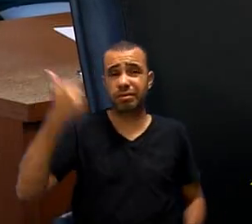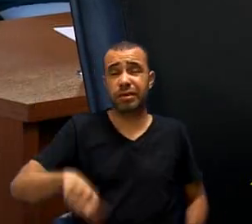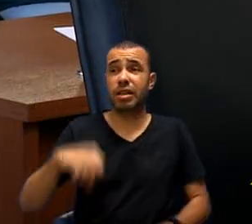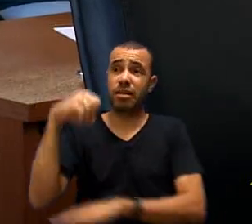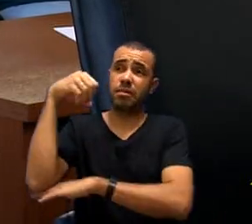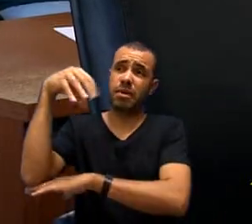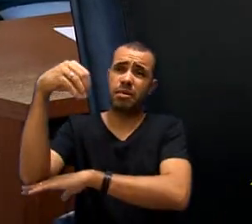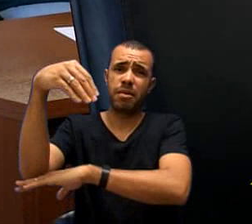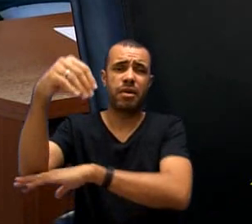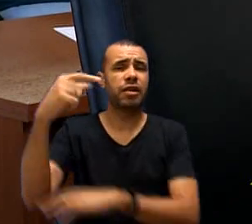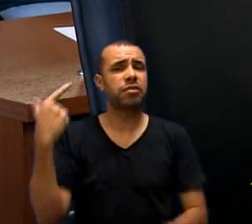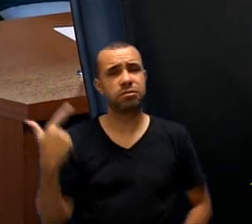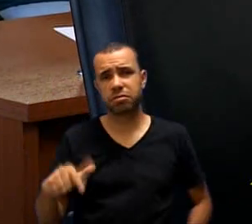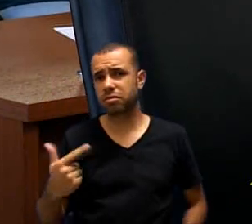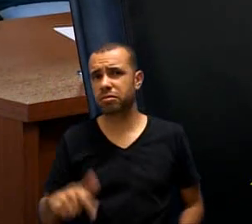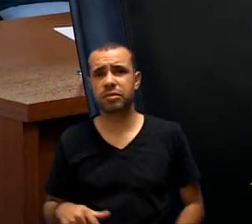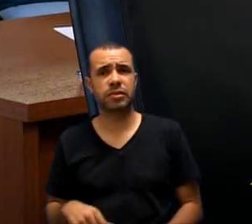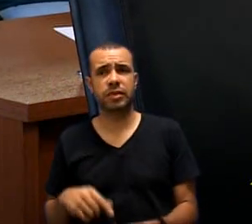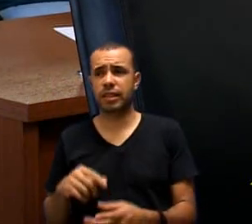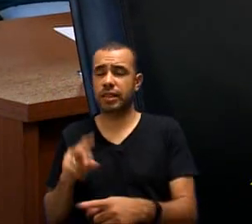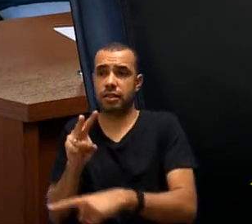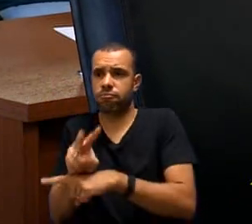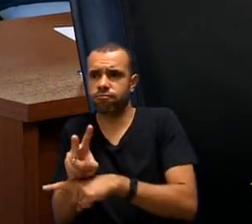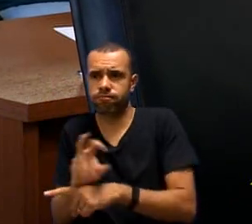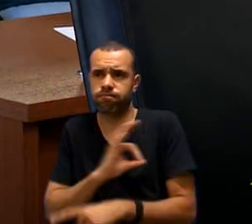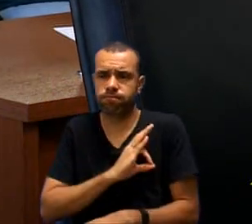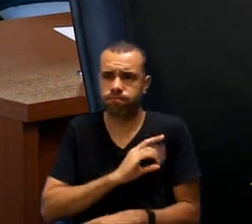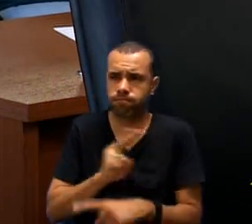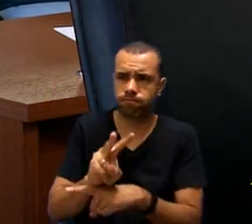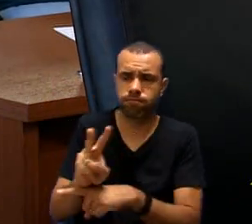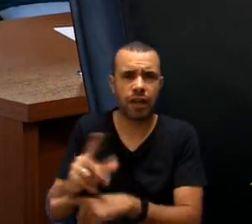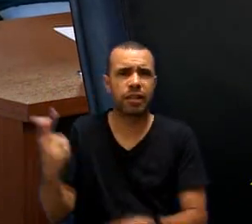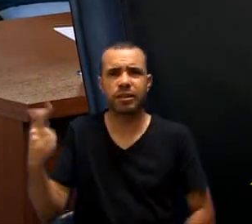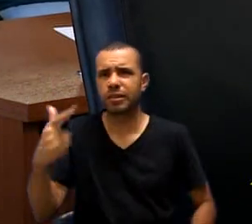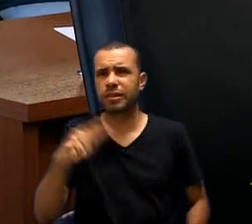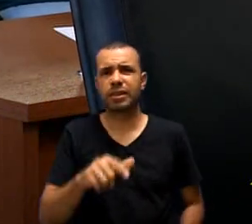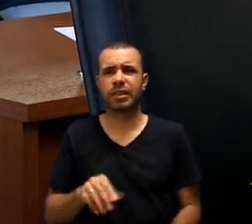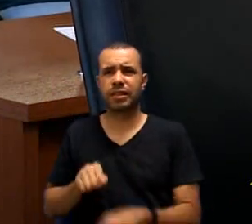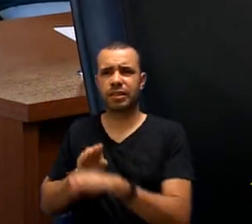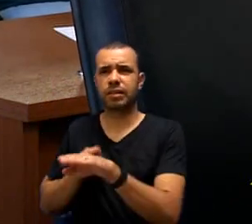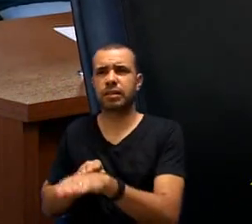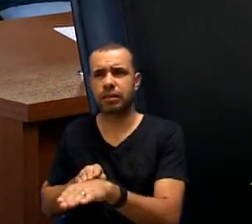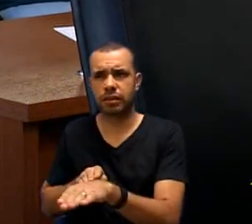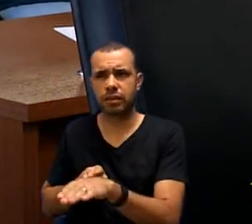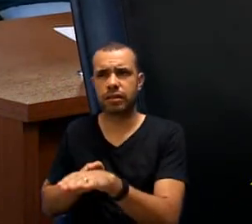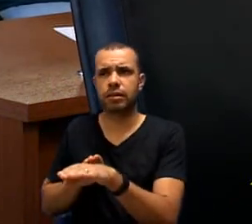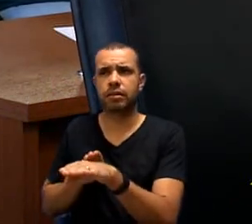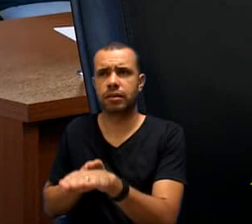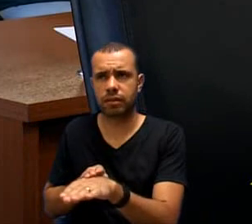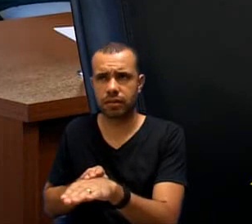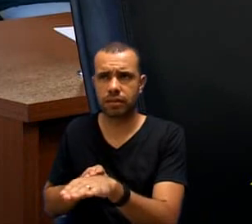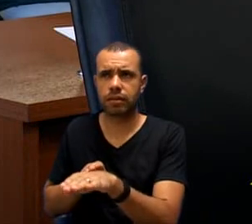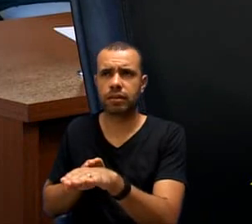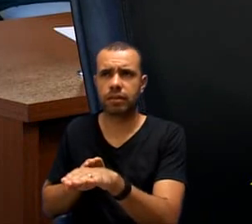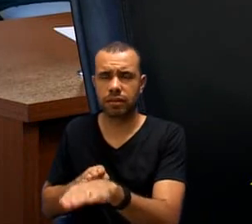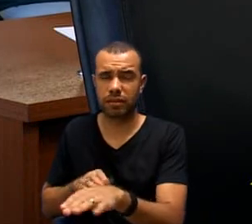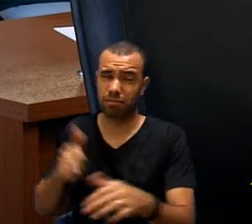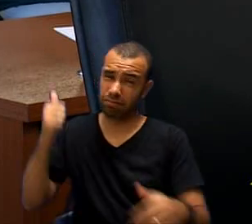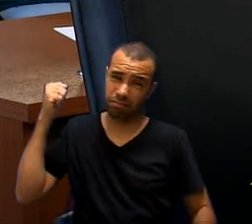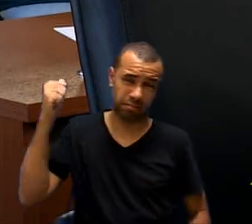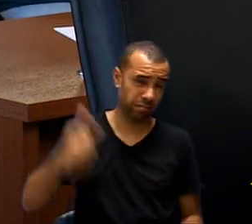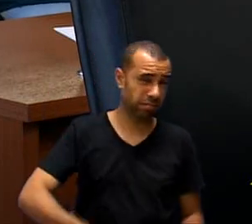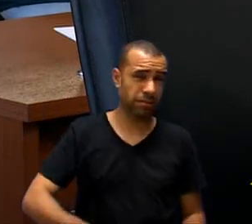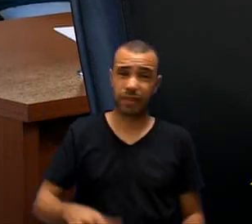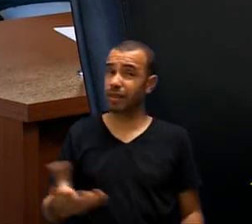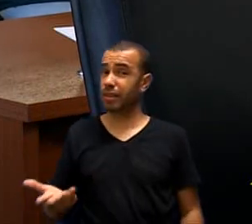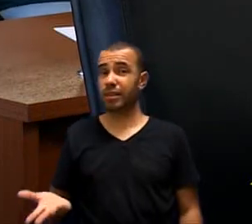estar pedindo, fica caótico o trânsito, inclusive, com relação a isso, e é uma avenida, é um trecho de